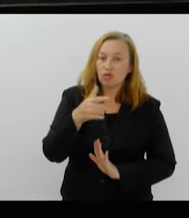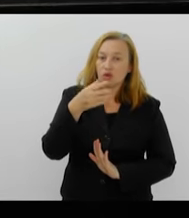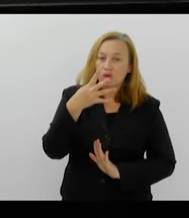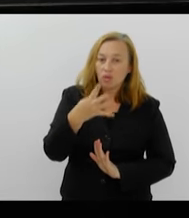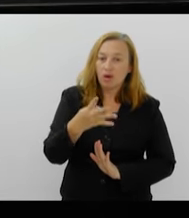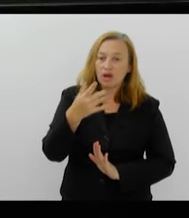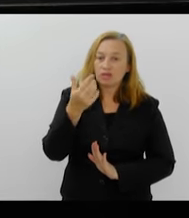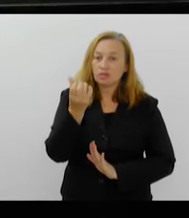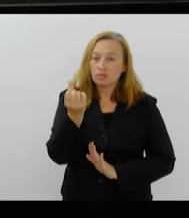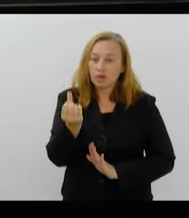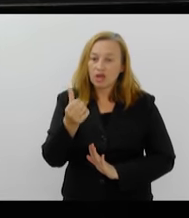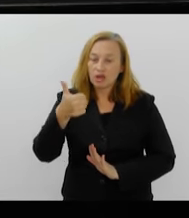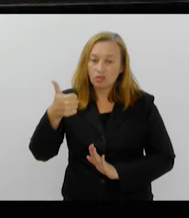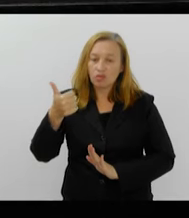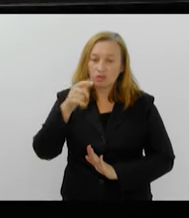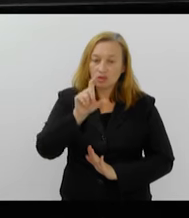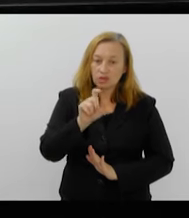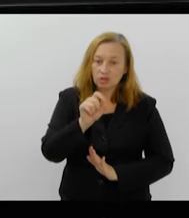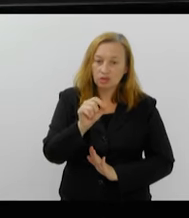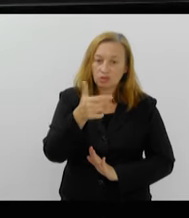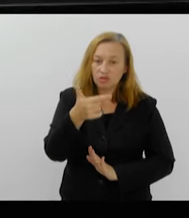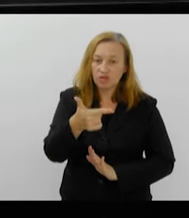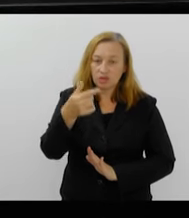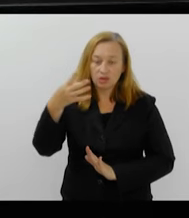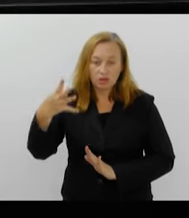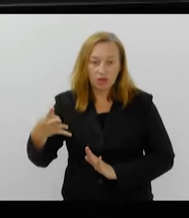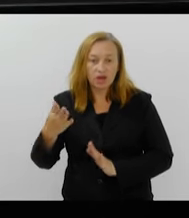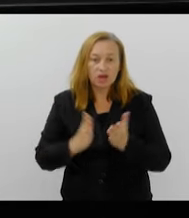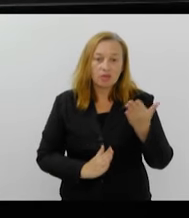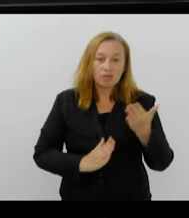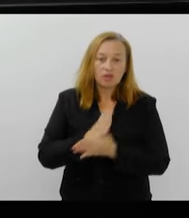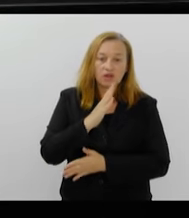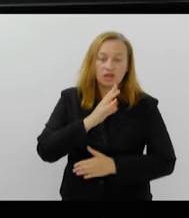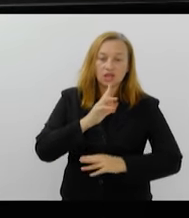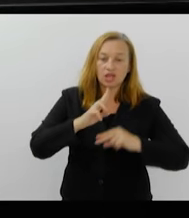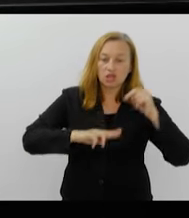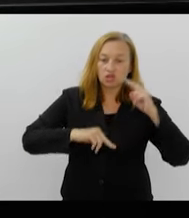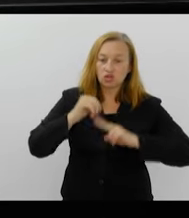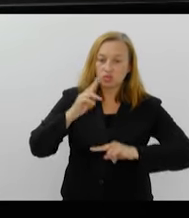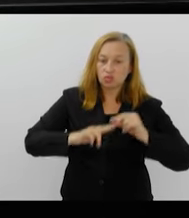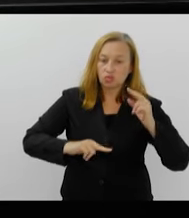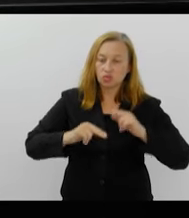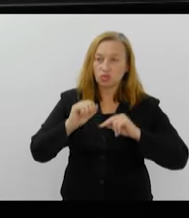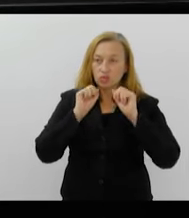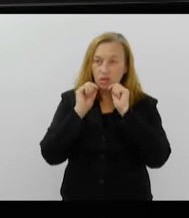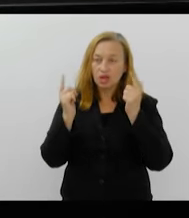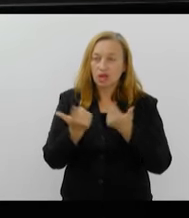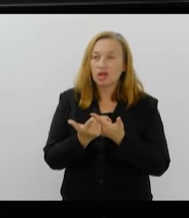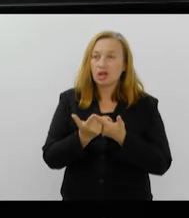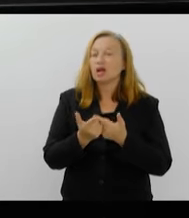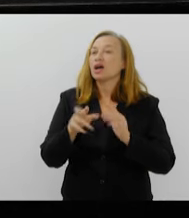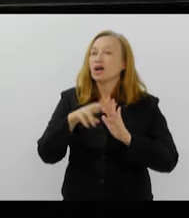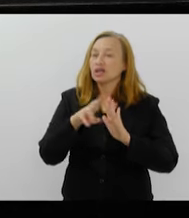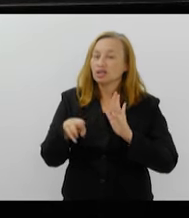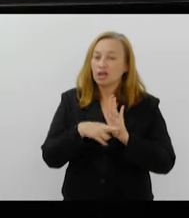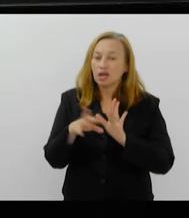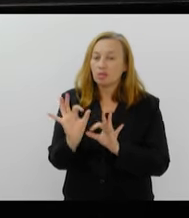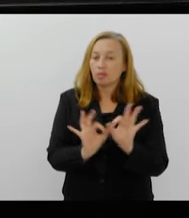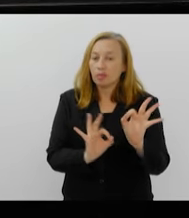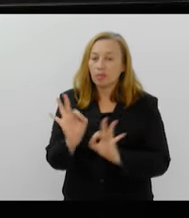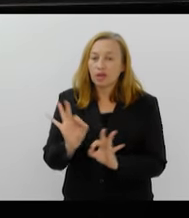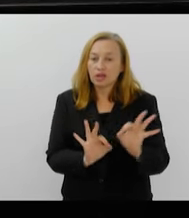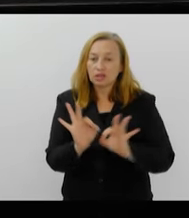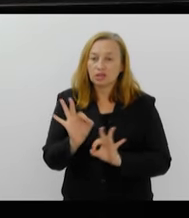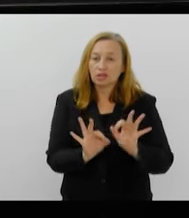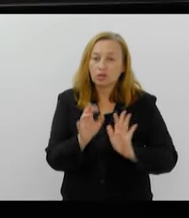10.461 de 2024, aprovada em junho neste plenário, que estabelece as regras para a elaboração